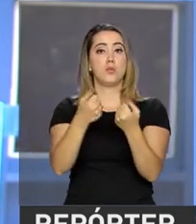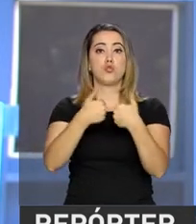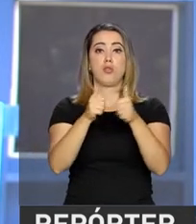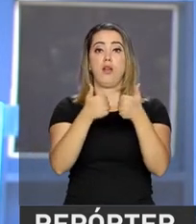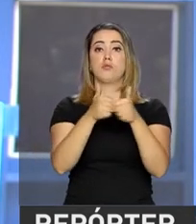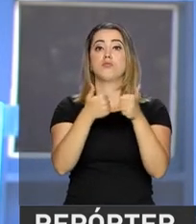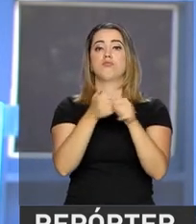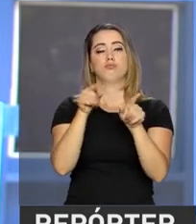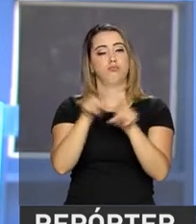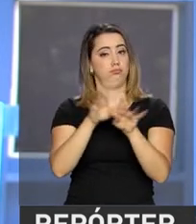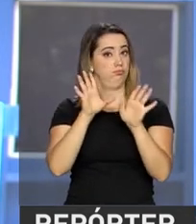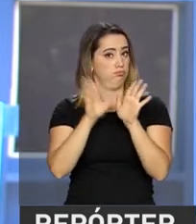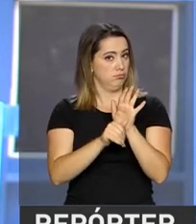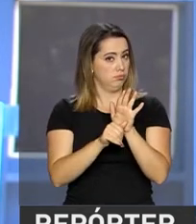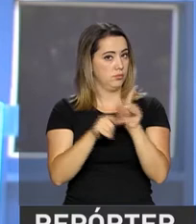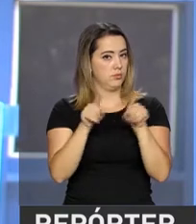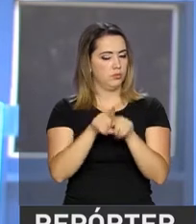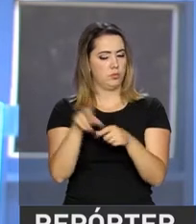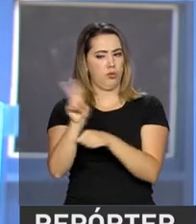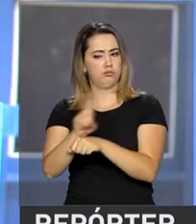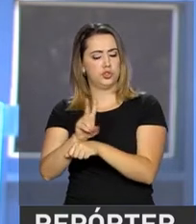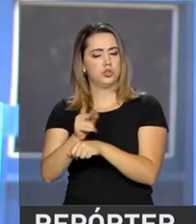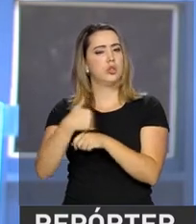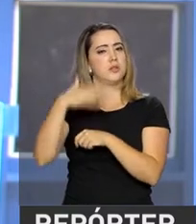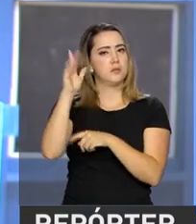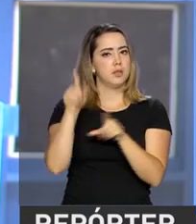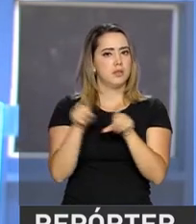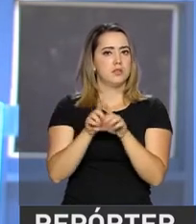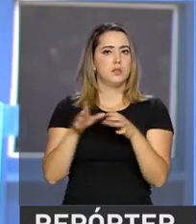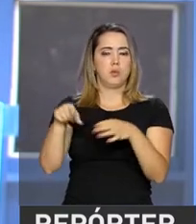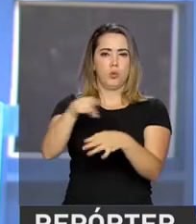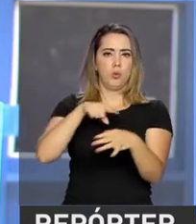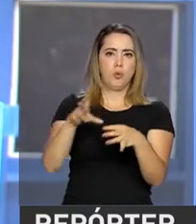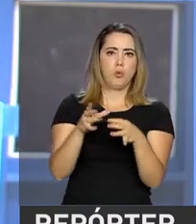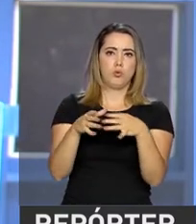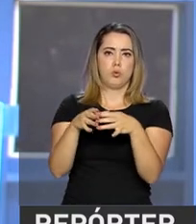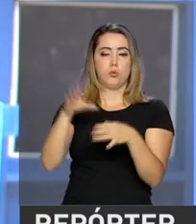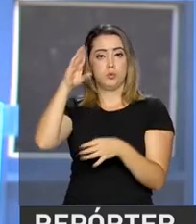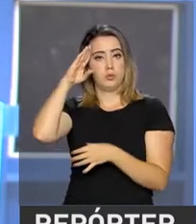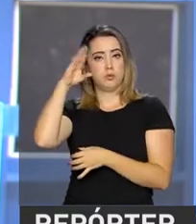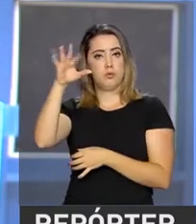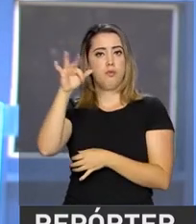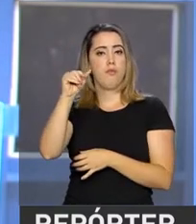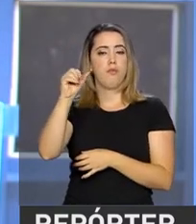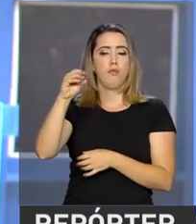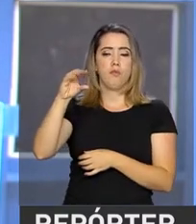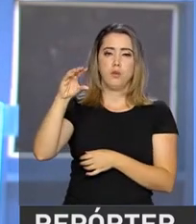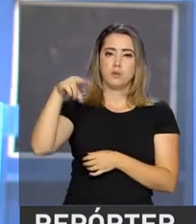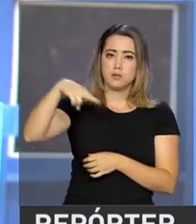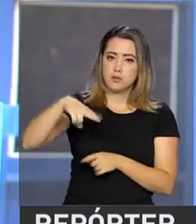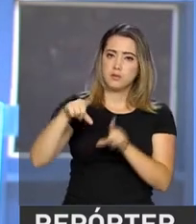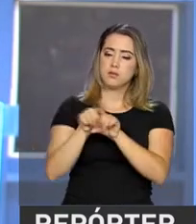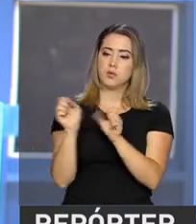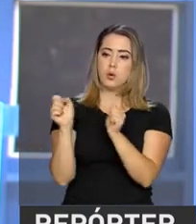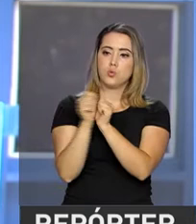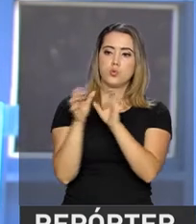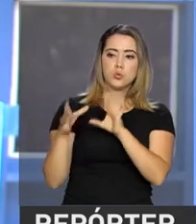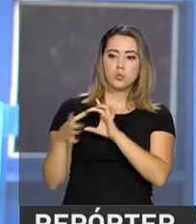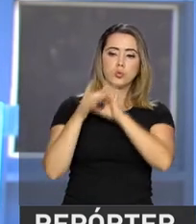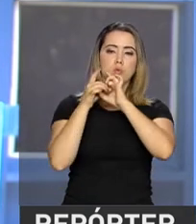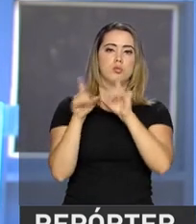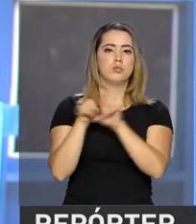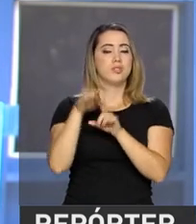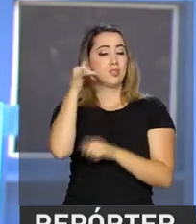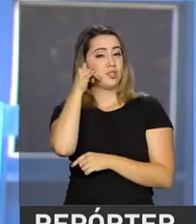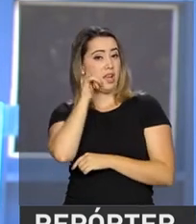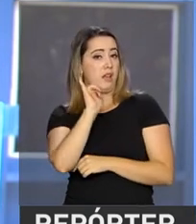também participaram desse curso, tivemos agentes da Força Nacional também participando, integrando, multiplicando conhecimento, e com isso a gente espera coibir